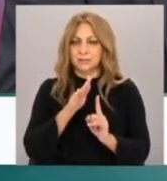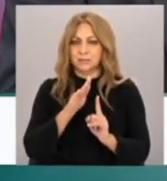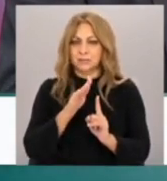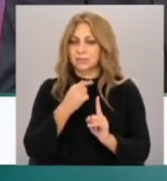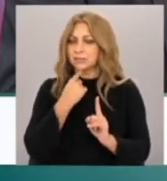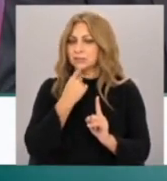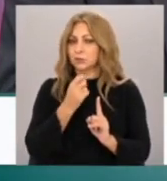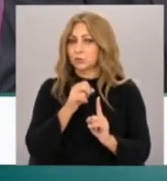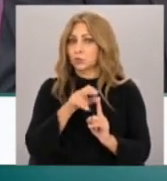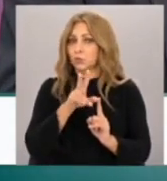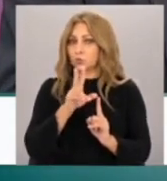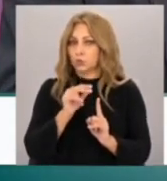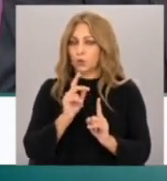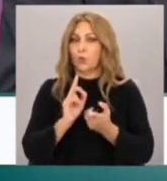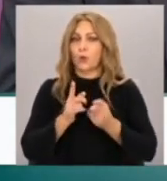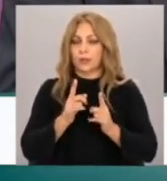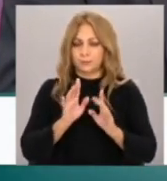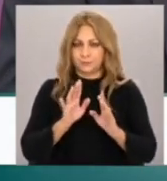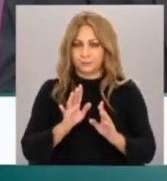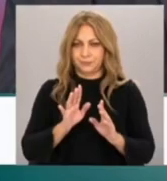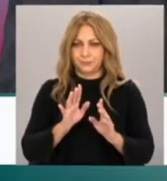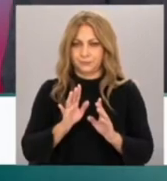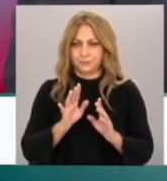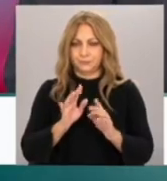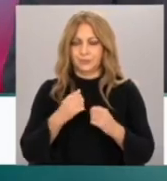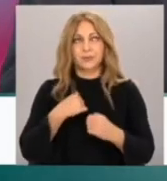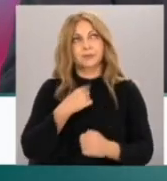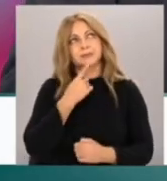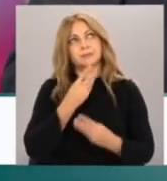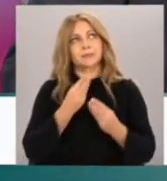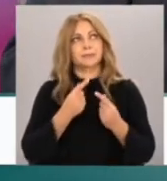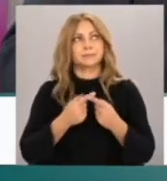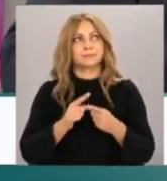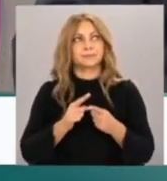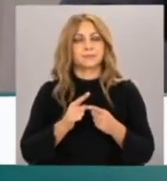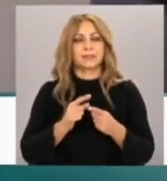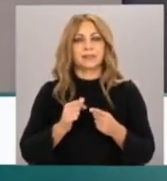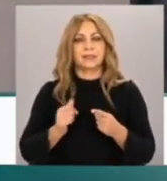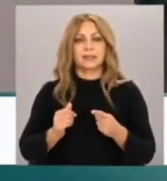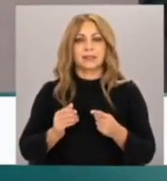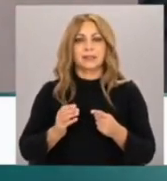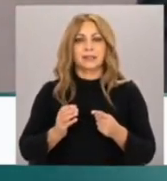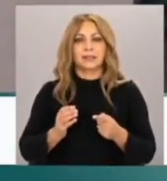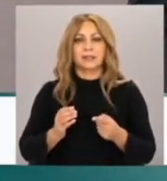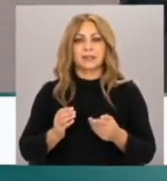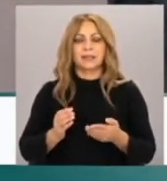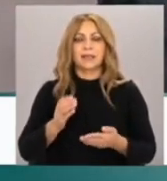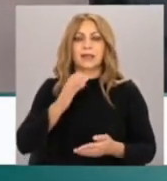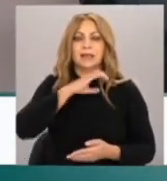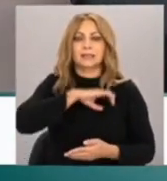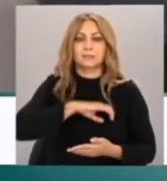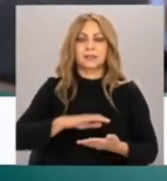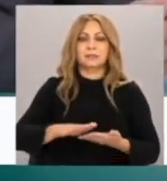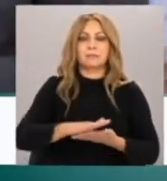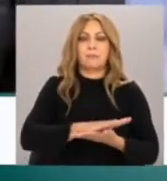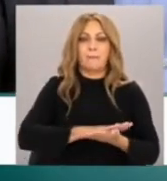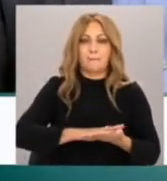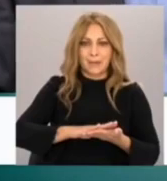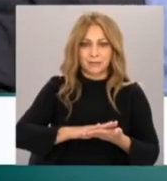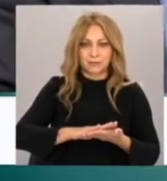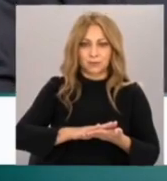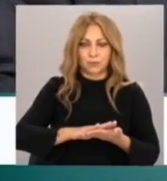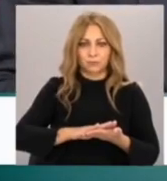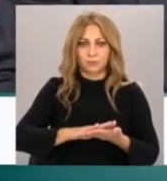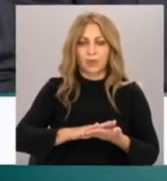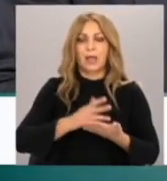foi dito é que o gostaria muito de trabalhar o rendimento básico Incondicional ou é básico ou é o